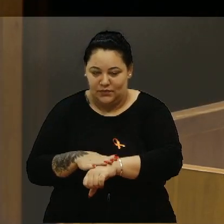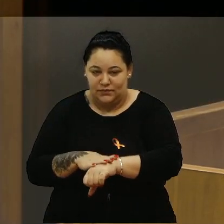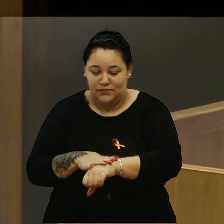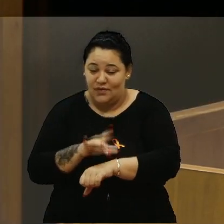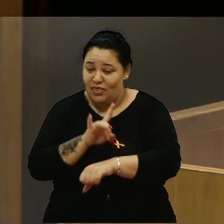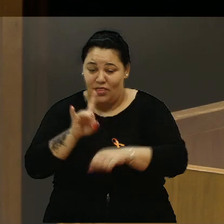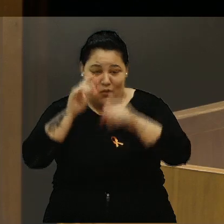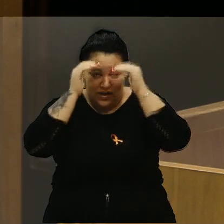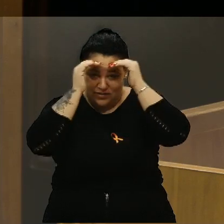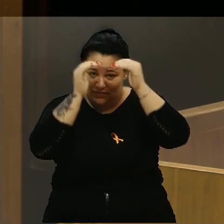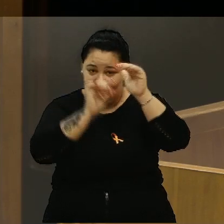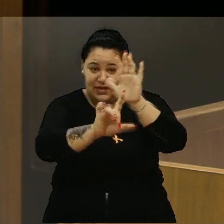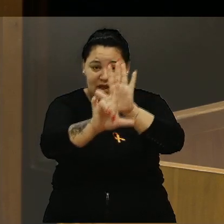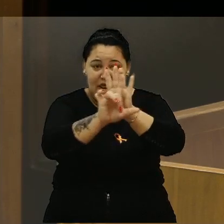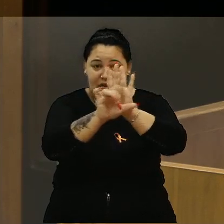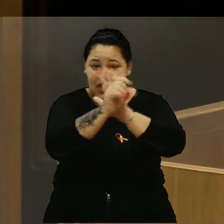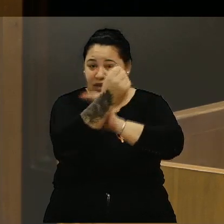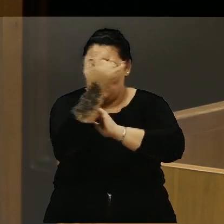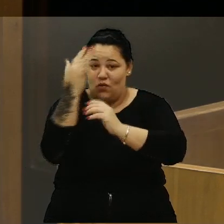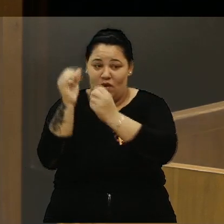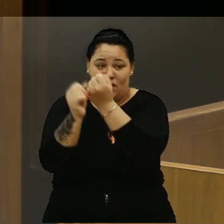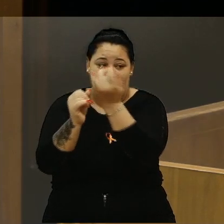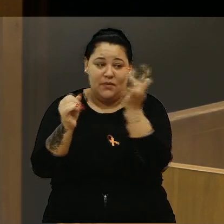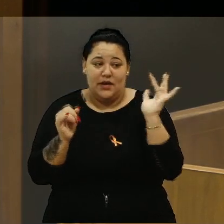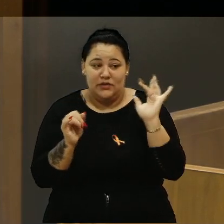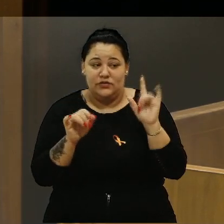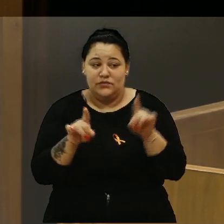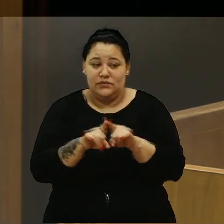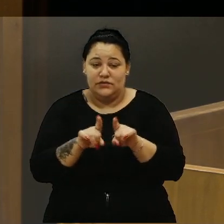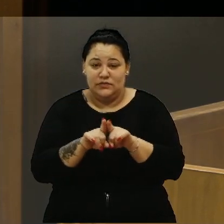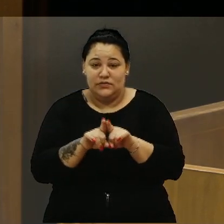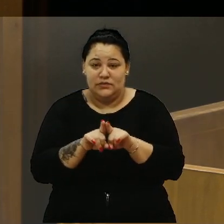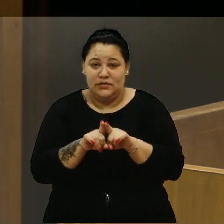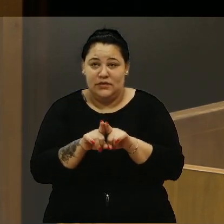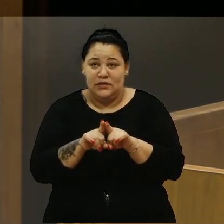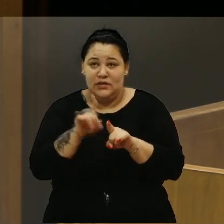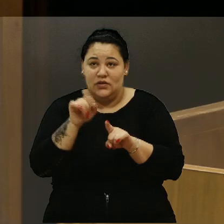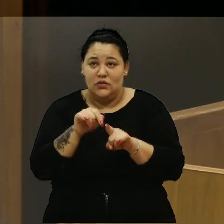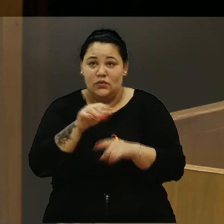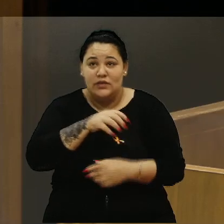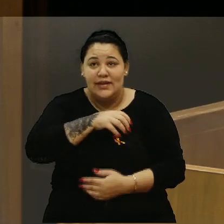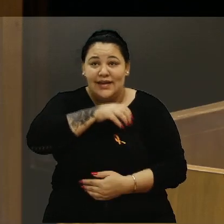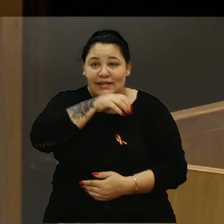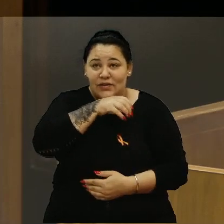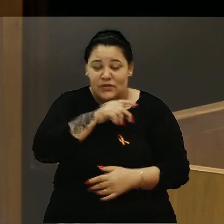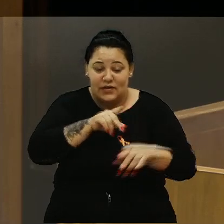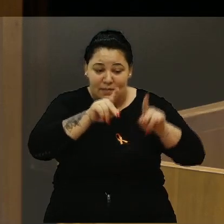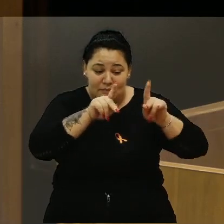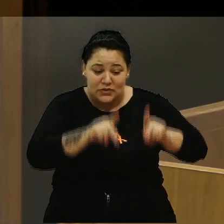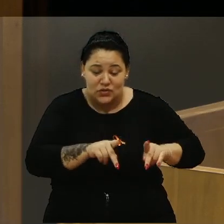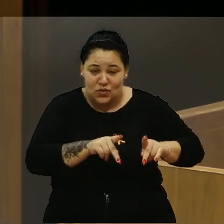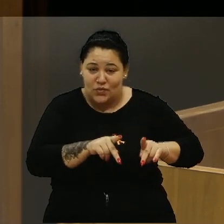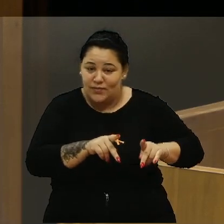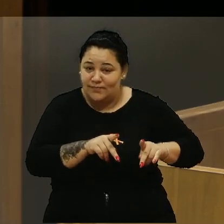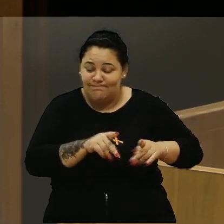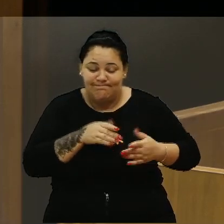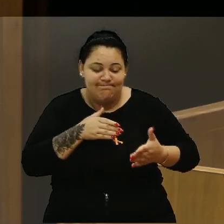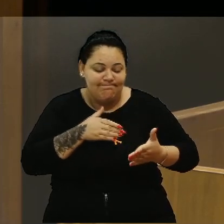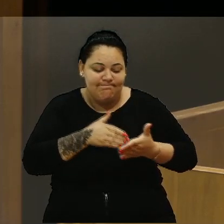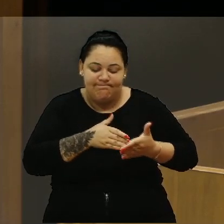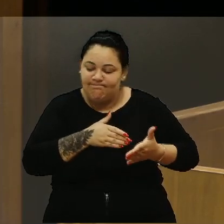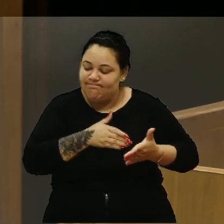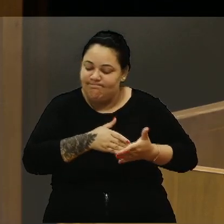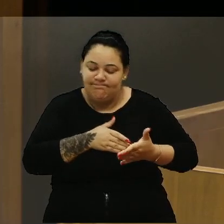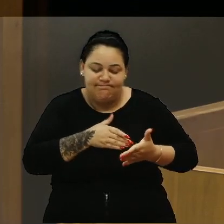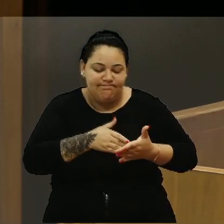respeita a lei ambiental dos 30 metros de distância, o terreno dessa pessoa está inviabilizado. Ela não pode construir